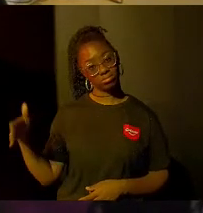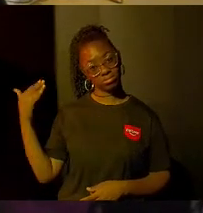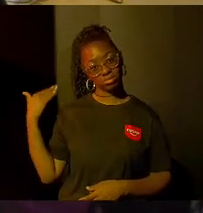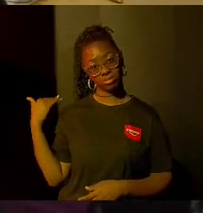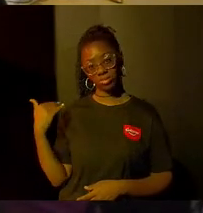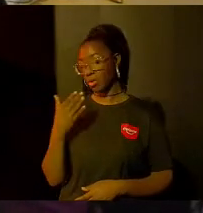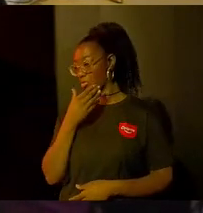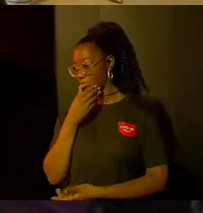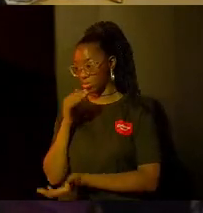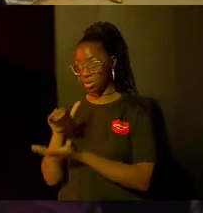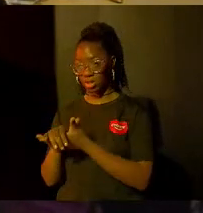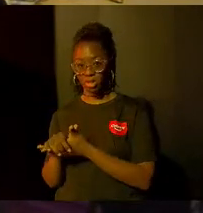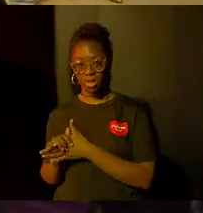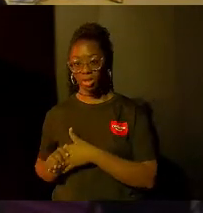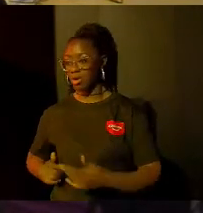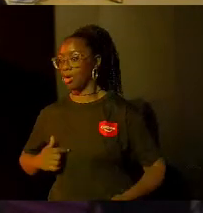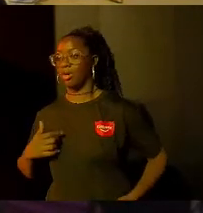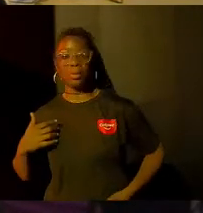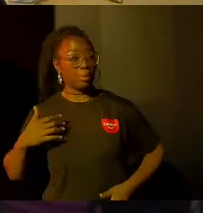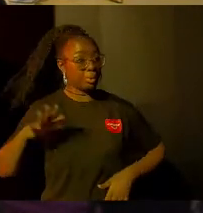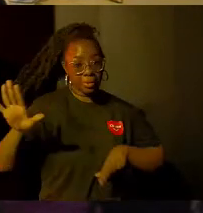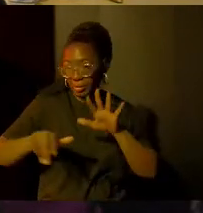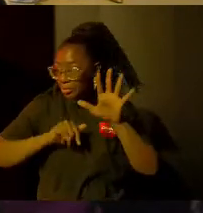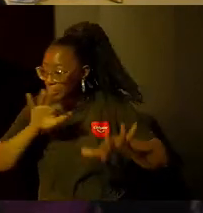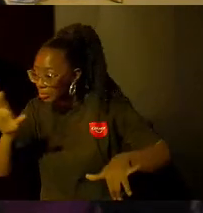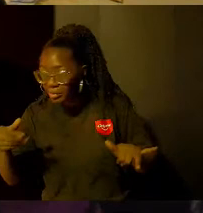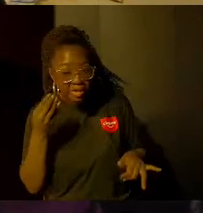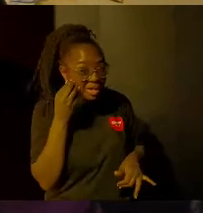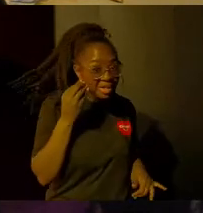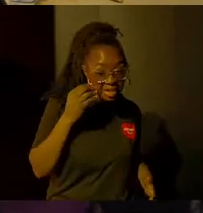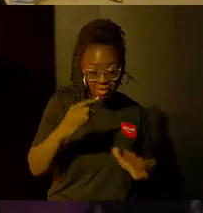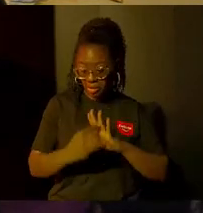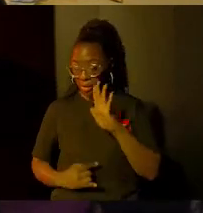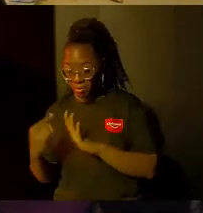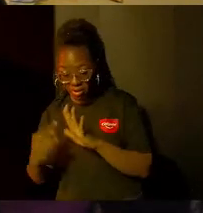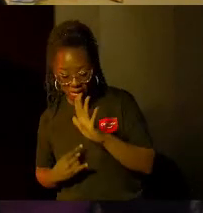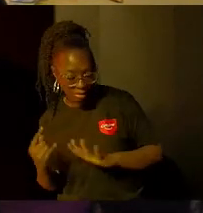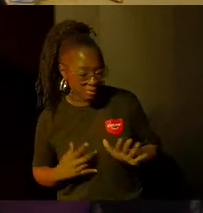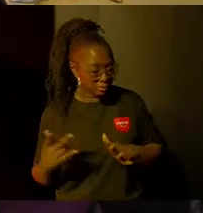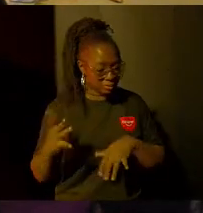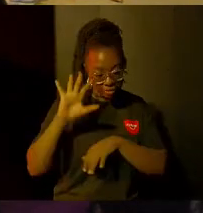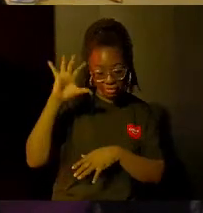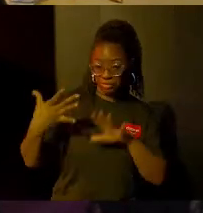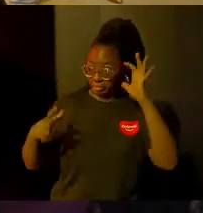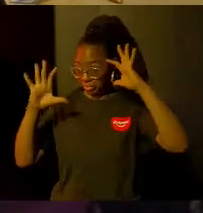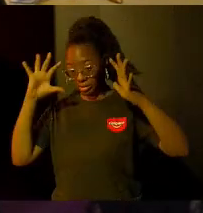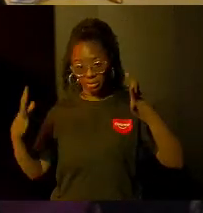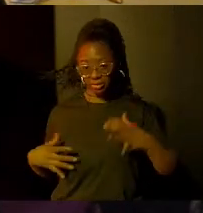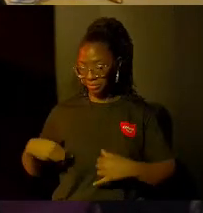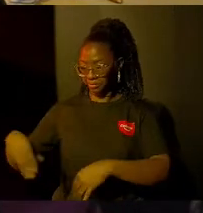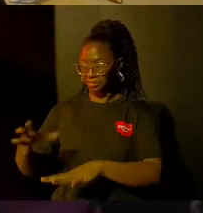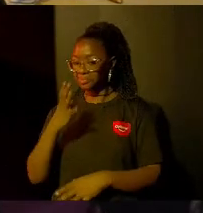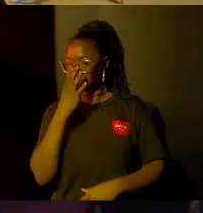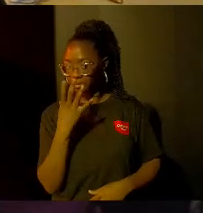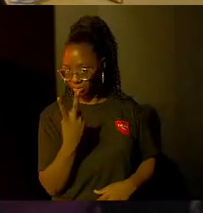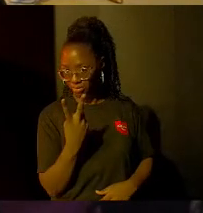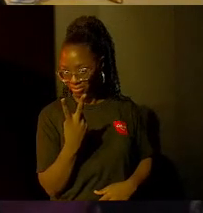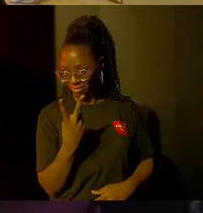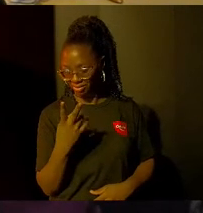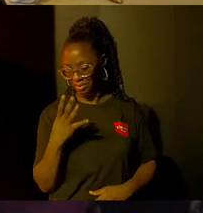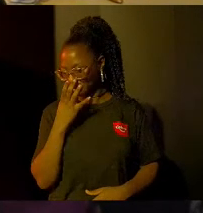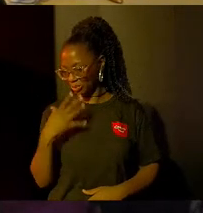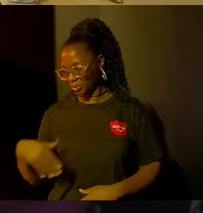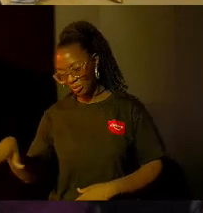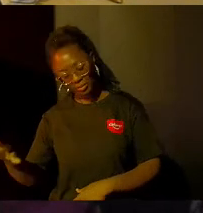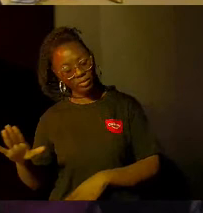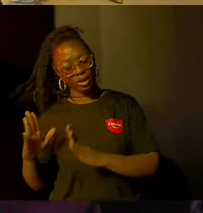companheiro estava correndo atrás de acertar documentação levar nossas duas cachorrinhas para ficar com